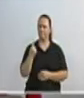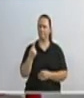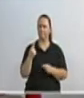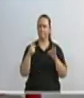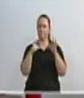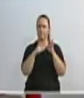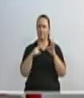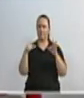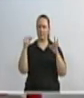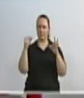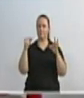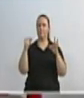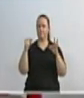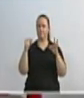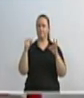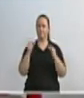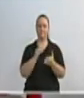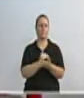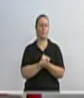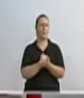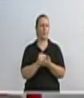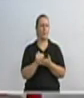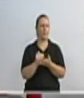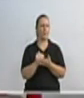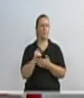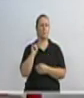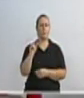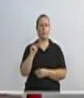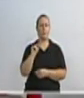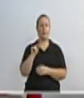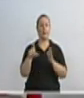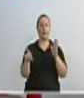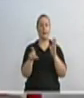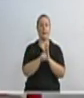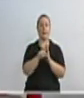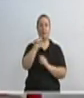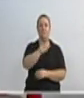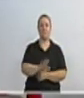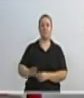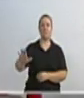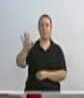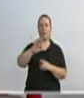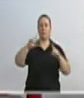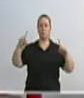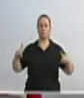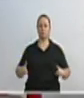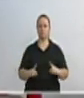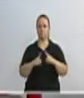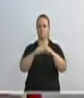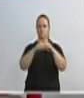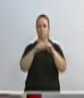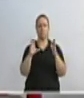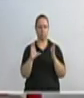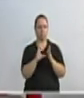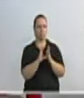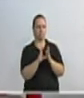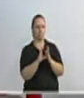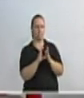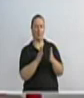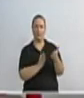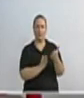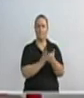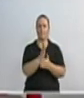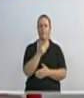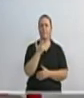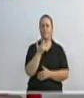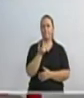FAEMA. A primeira é a Lei Geral das Antenas, Caminha, aprovada em